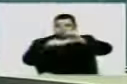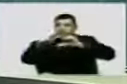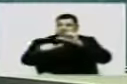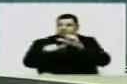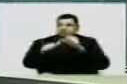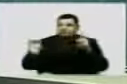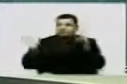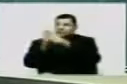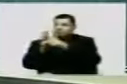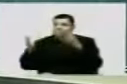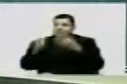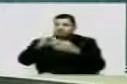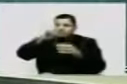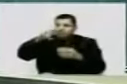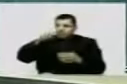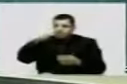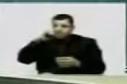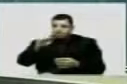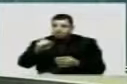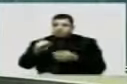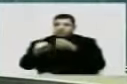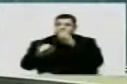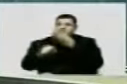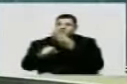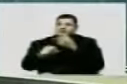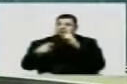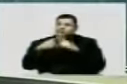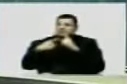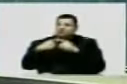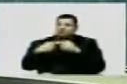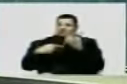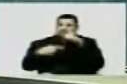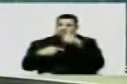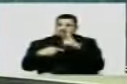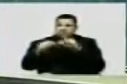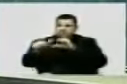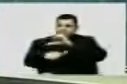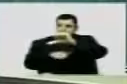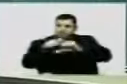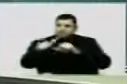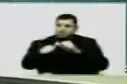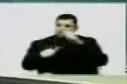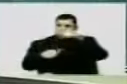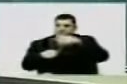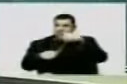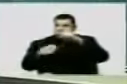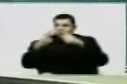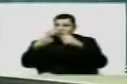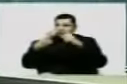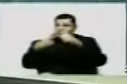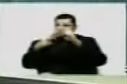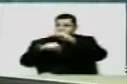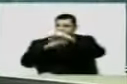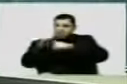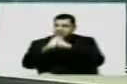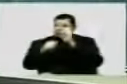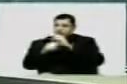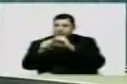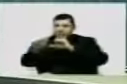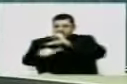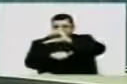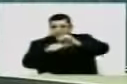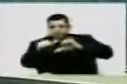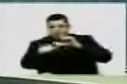mudar a partir de janeiro do ano que vem. Portanto, não é uma mudança para daqui a 2 anos. É